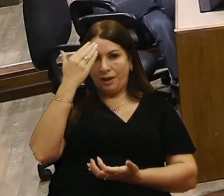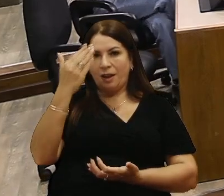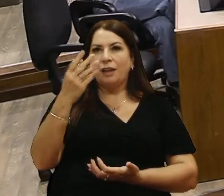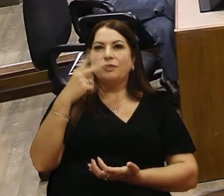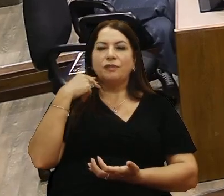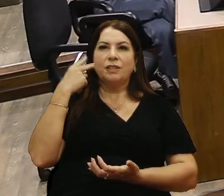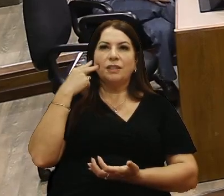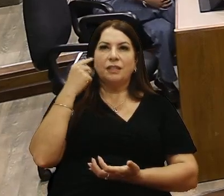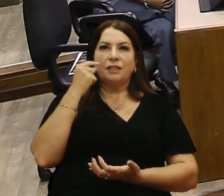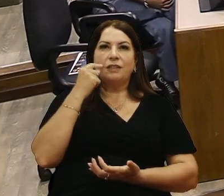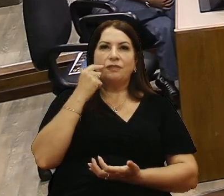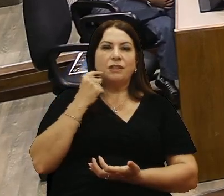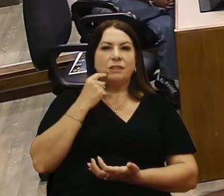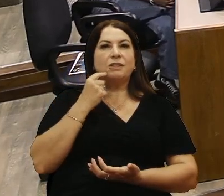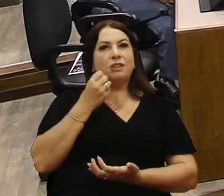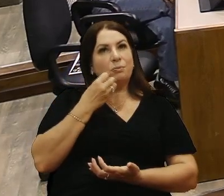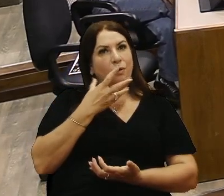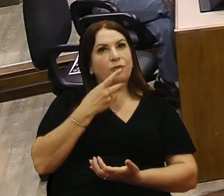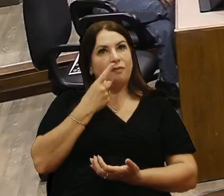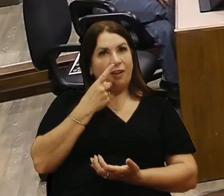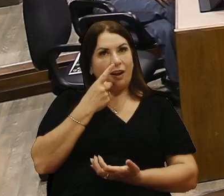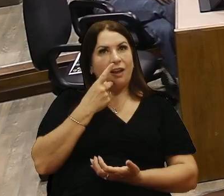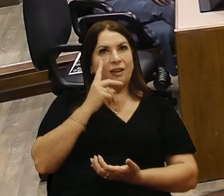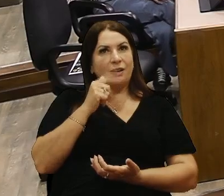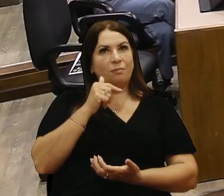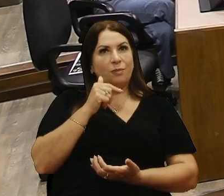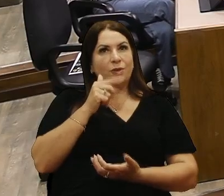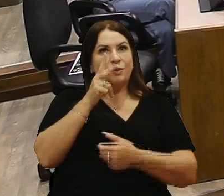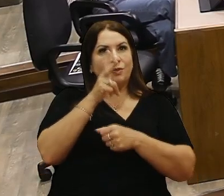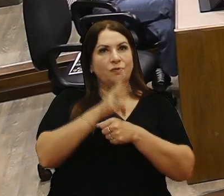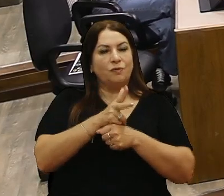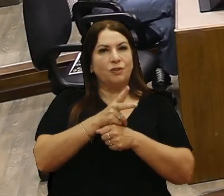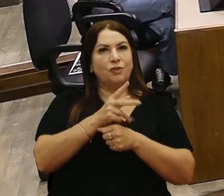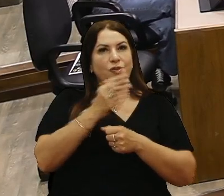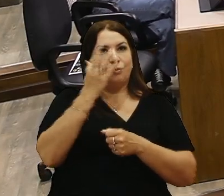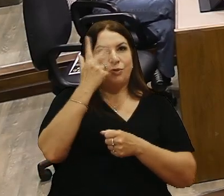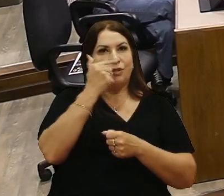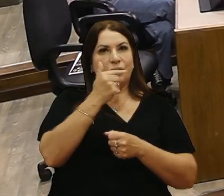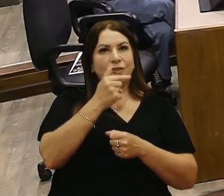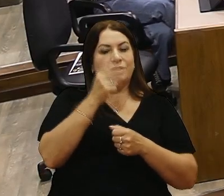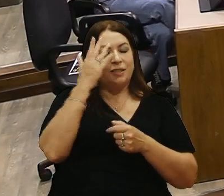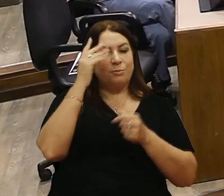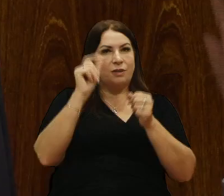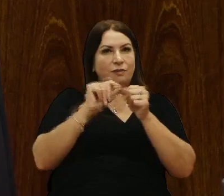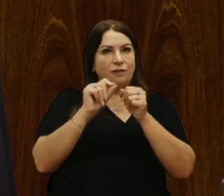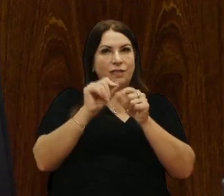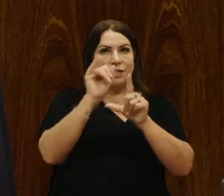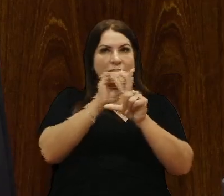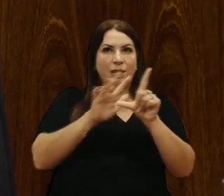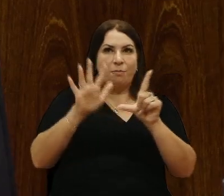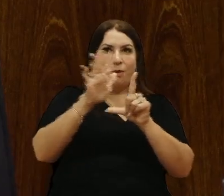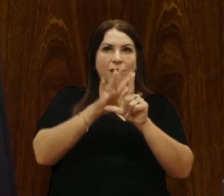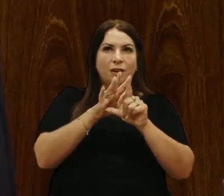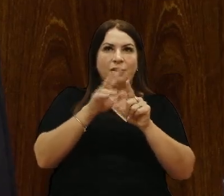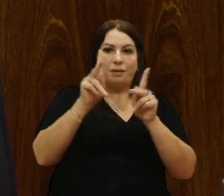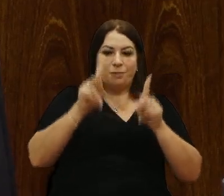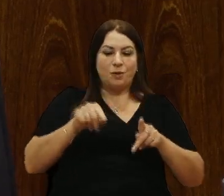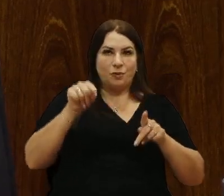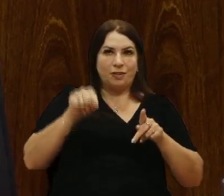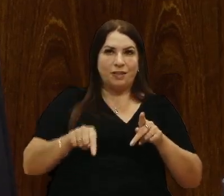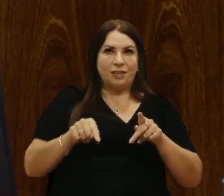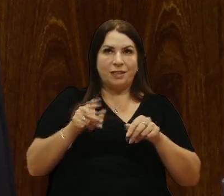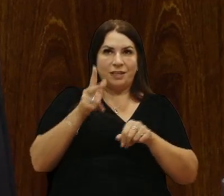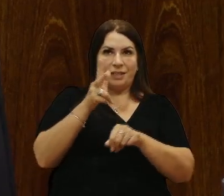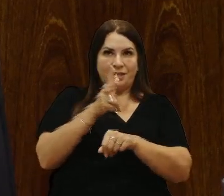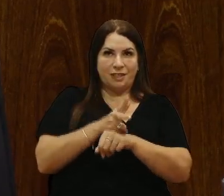vereador Wagner. Que bom falar depois de um vídeo tão bonito que a gente sabe que foi feito e produzido com imagens do nosso pessoal aqui da